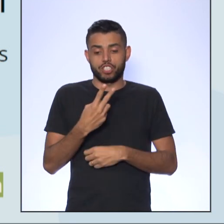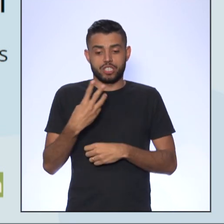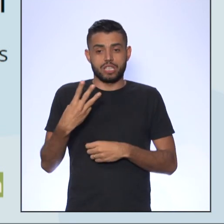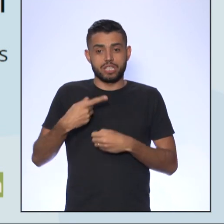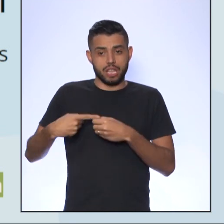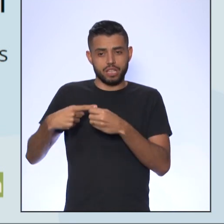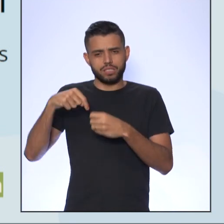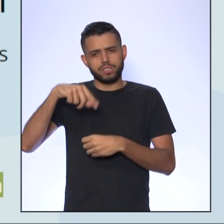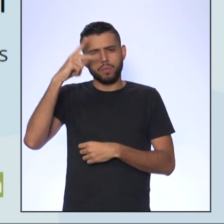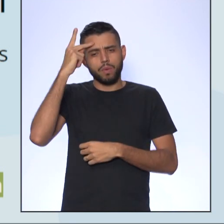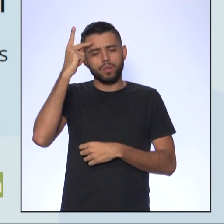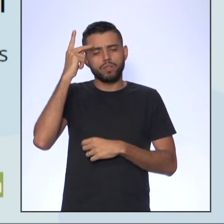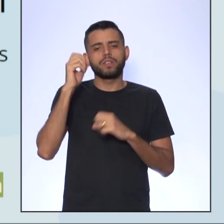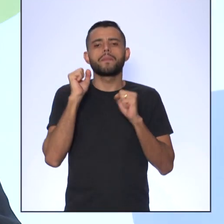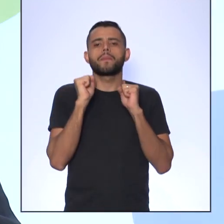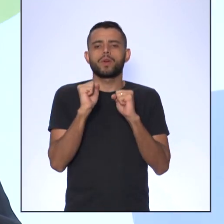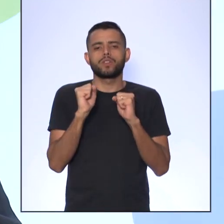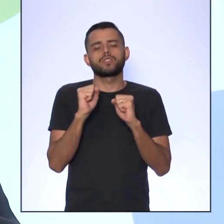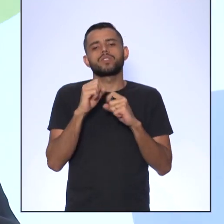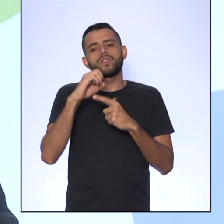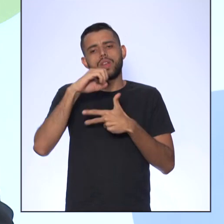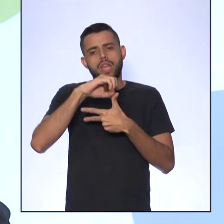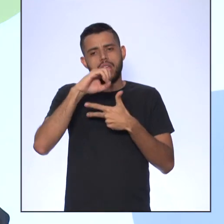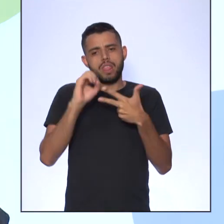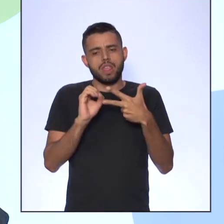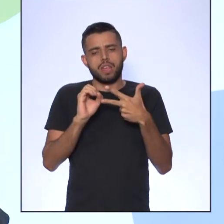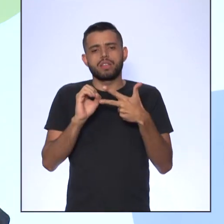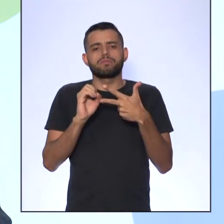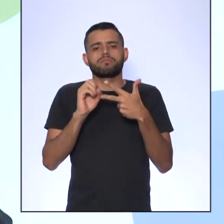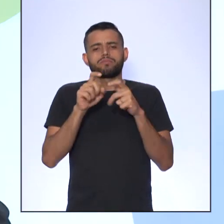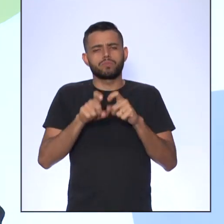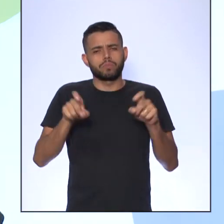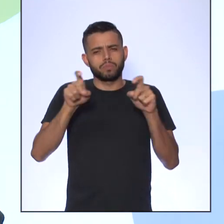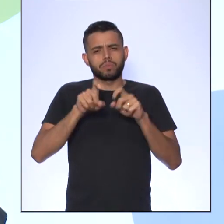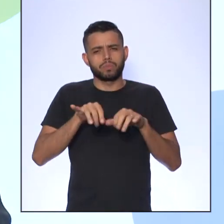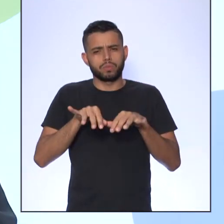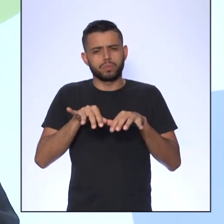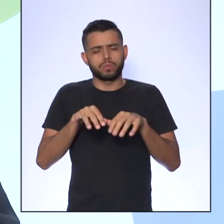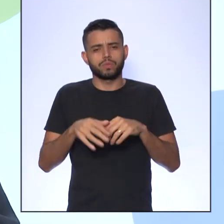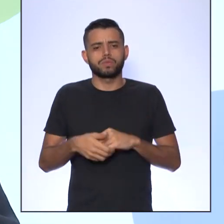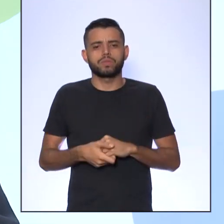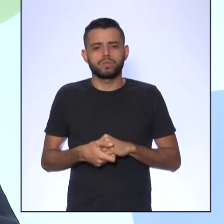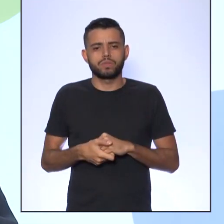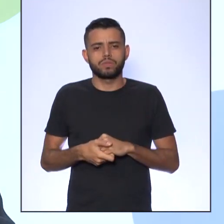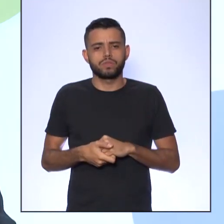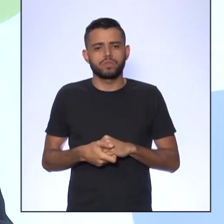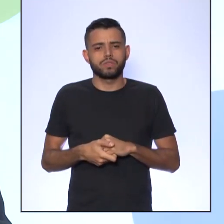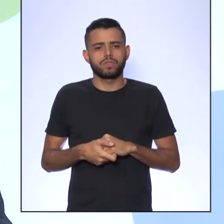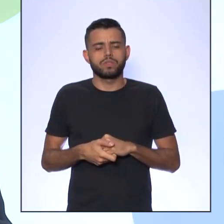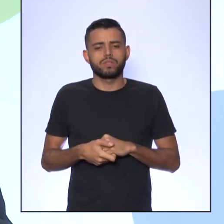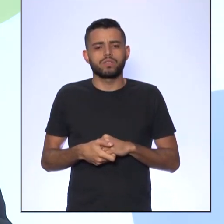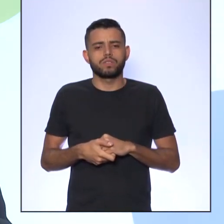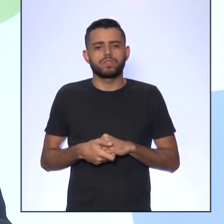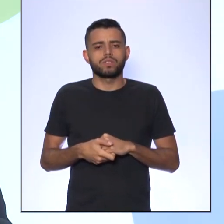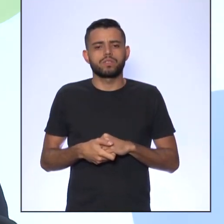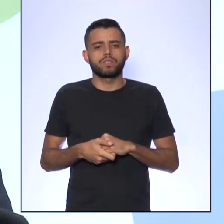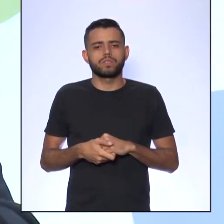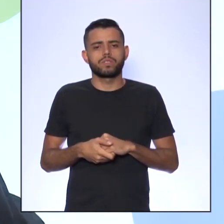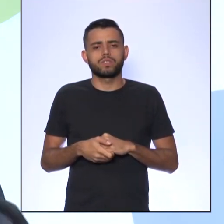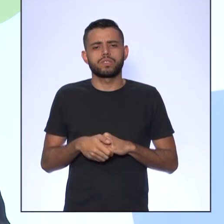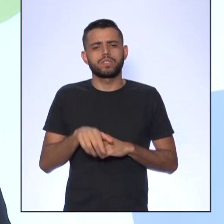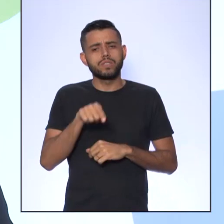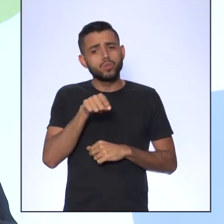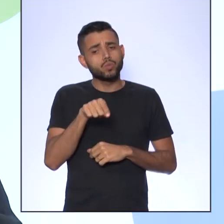que poderão ter já o Enem digital, ou seja, isso é